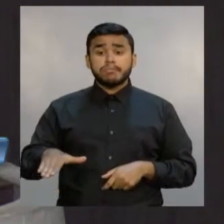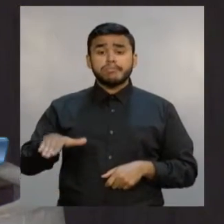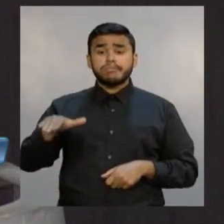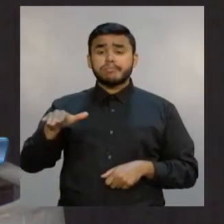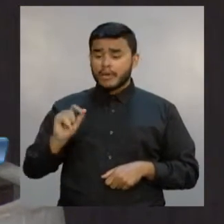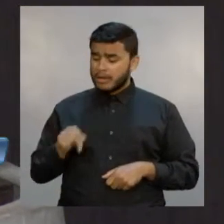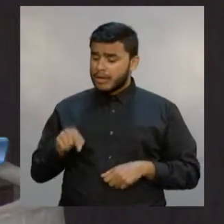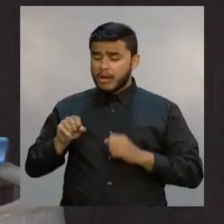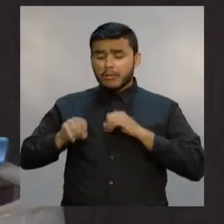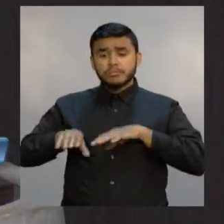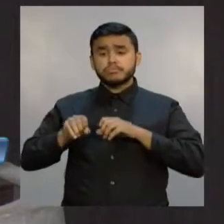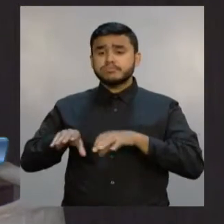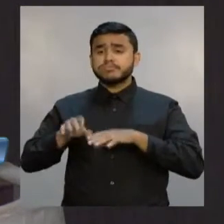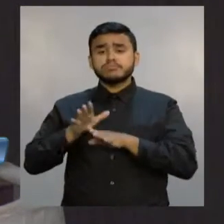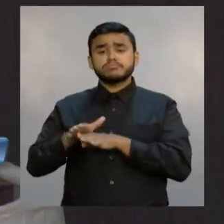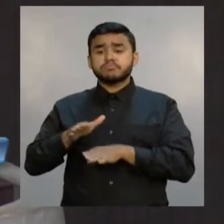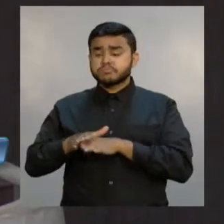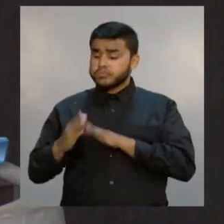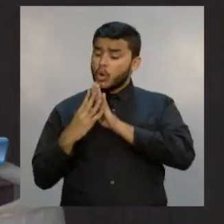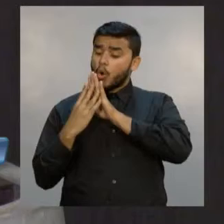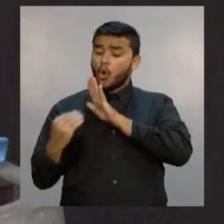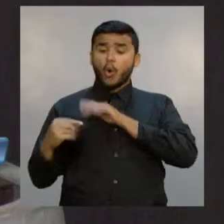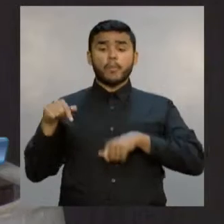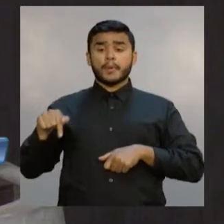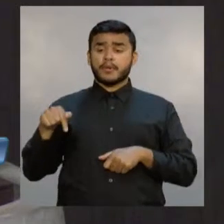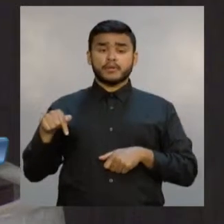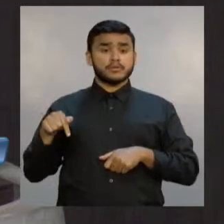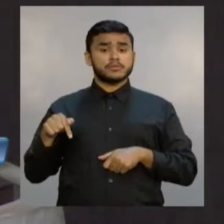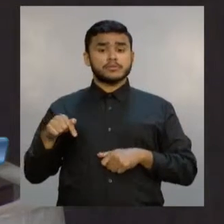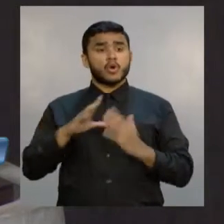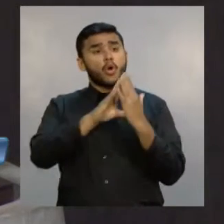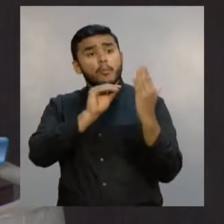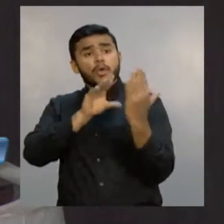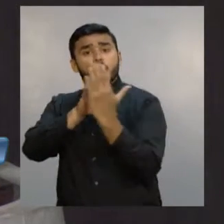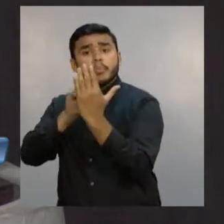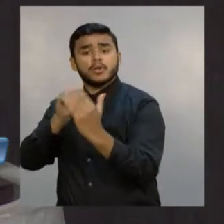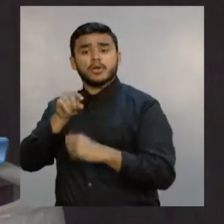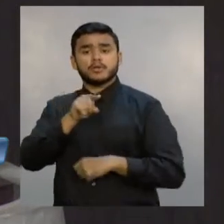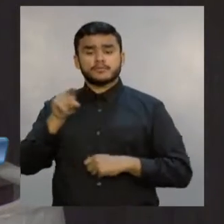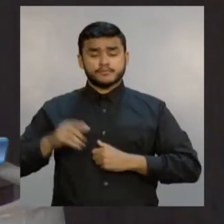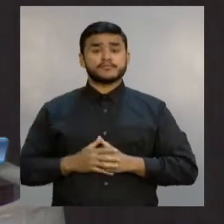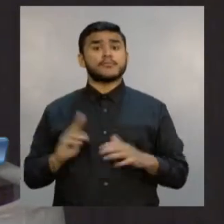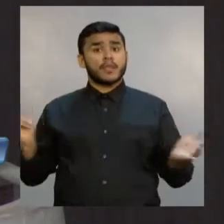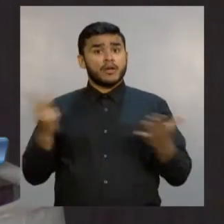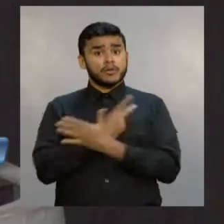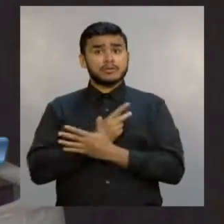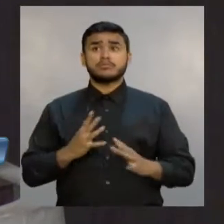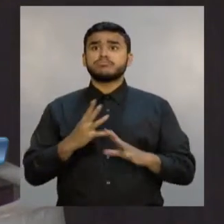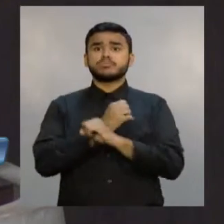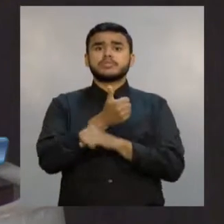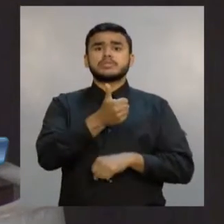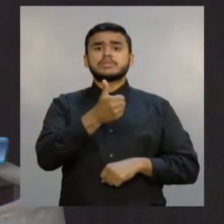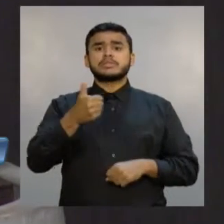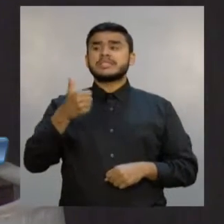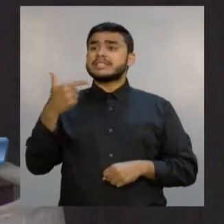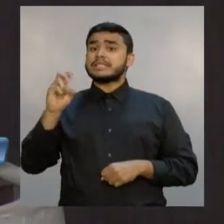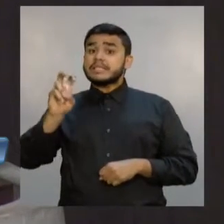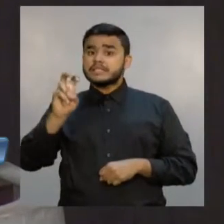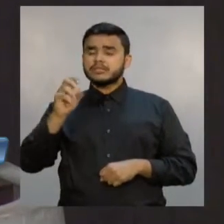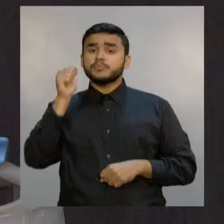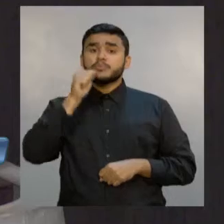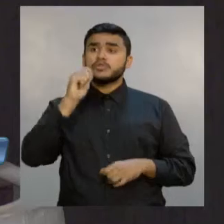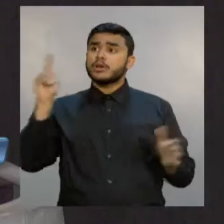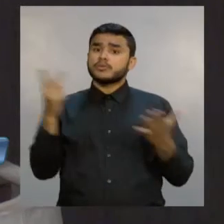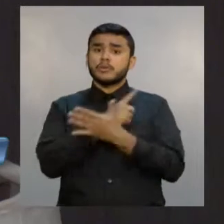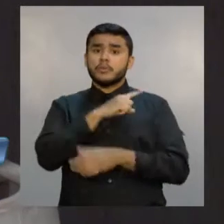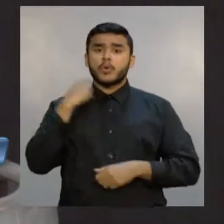ano de 2018, sendo 115 meninas de 10 a 19 anos. Isso não é